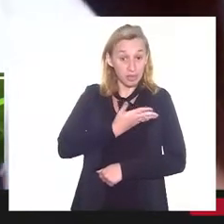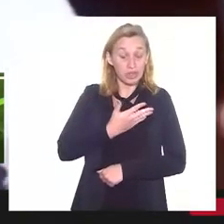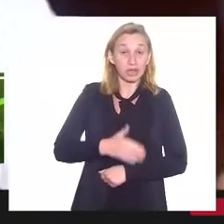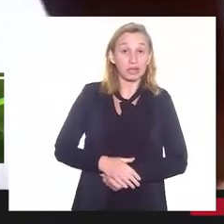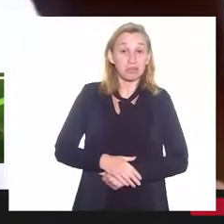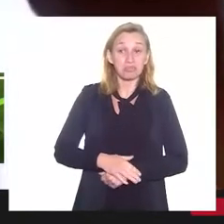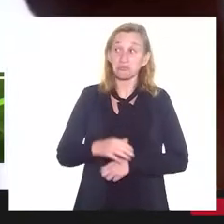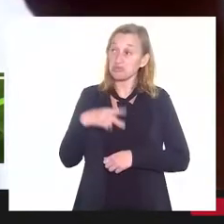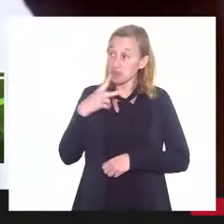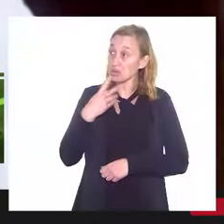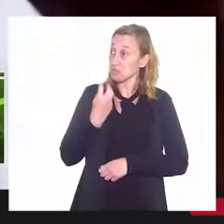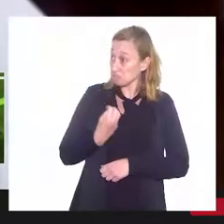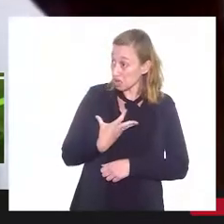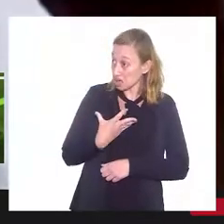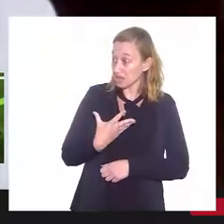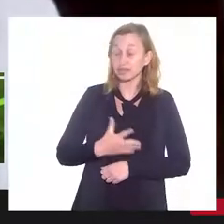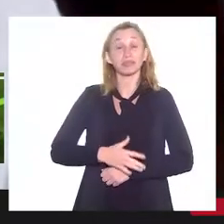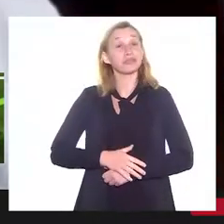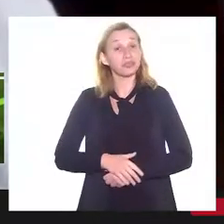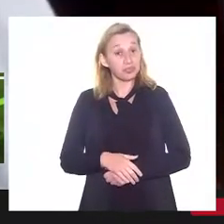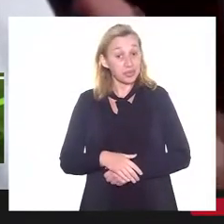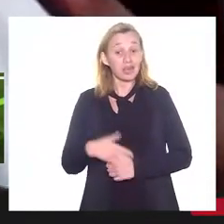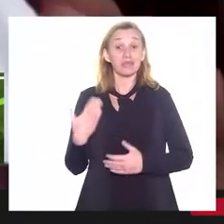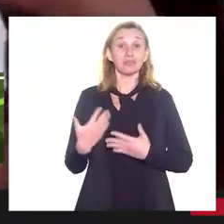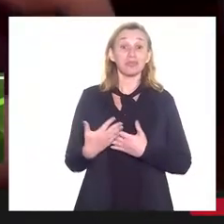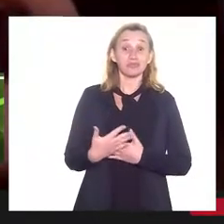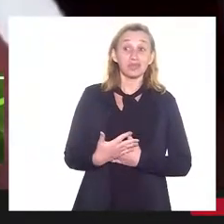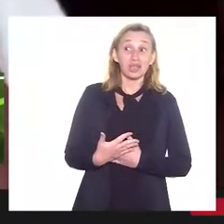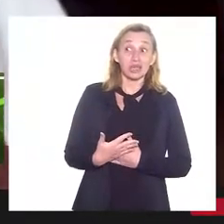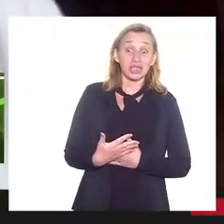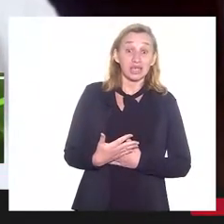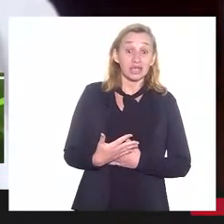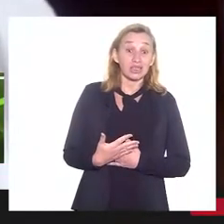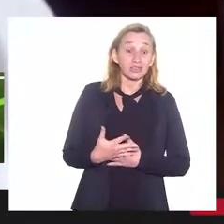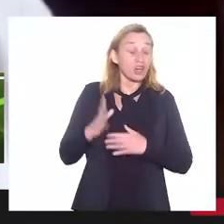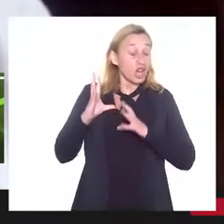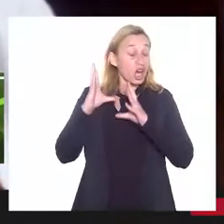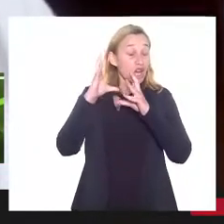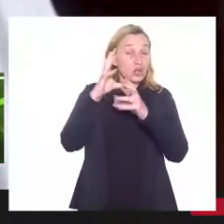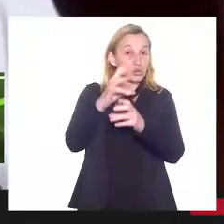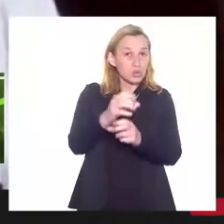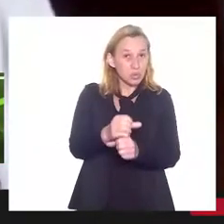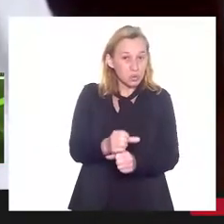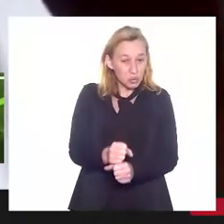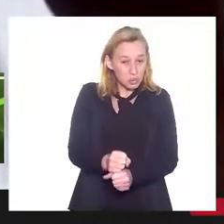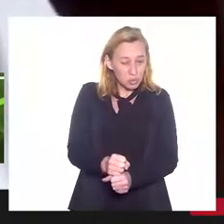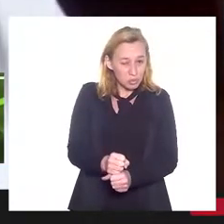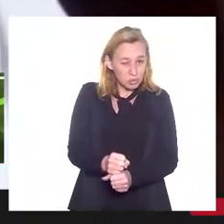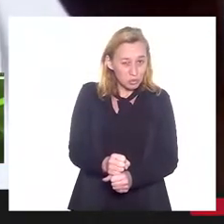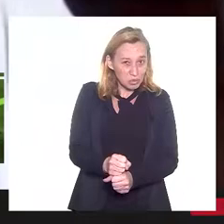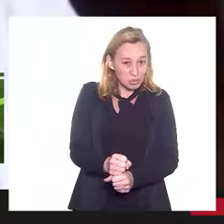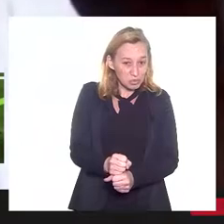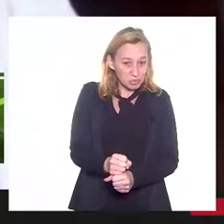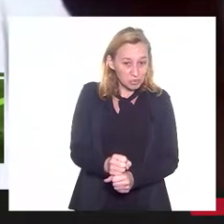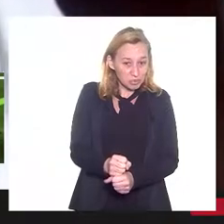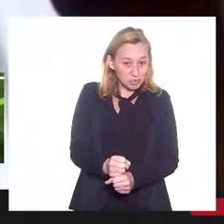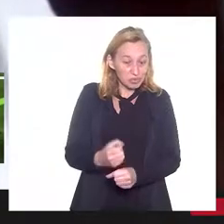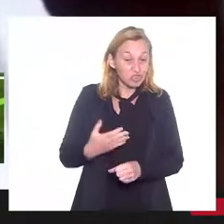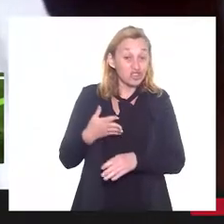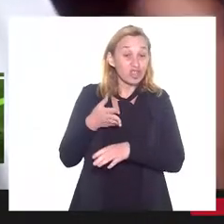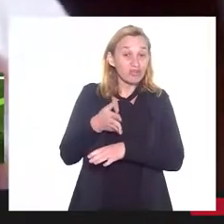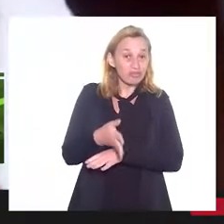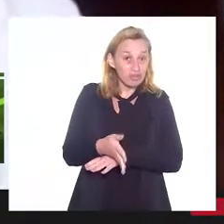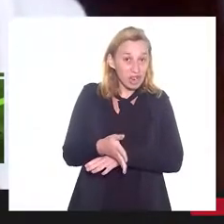que me contempla de certa forma me deu Faz um resumo me dar condições de